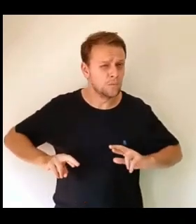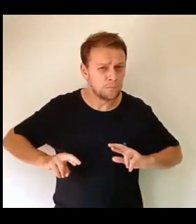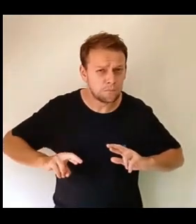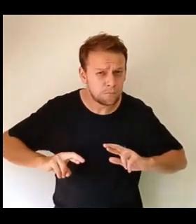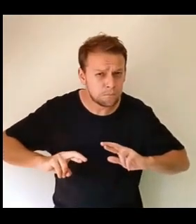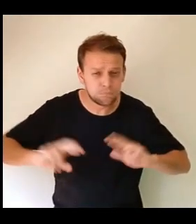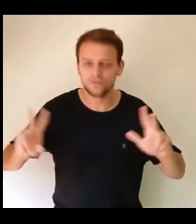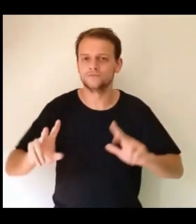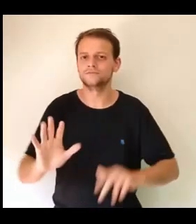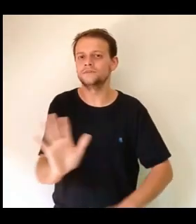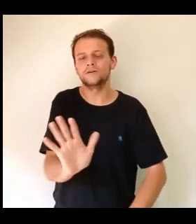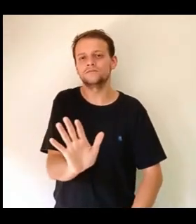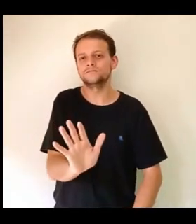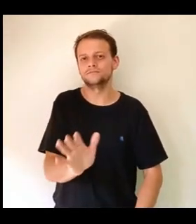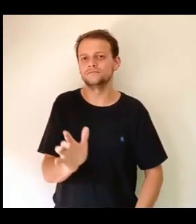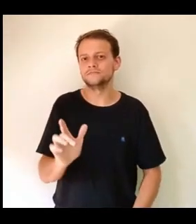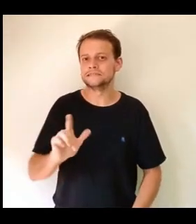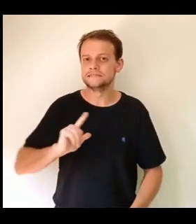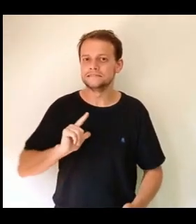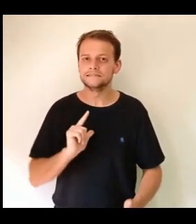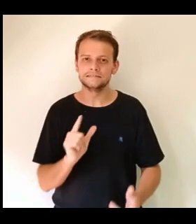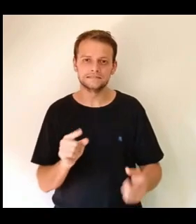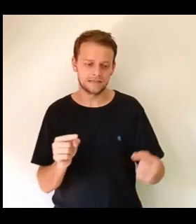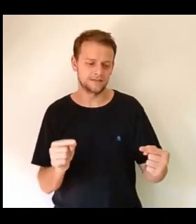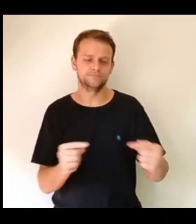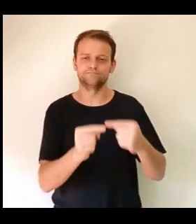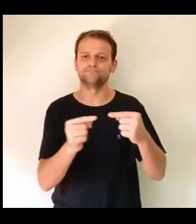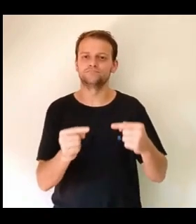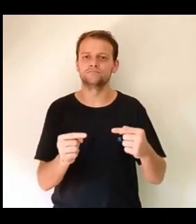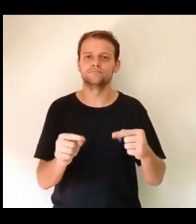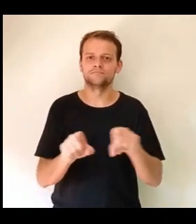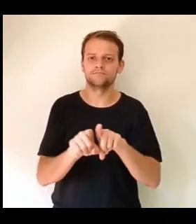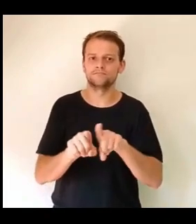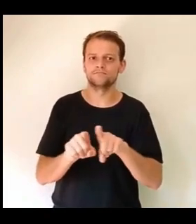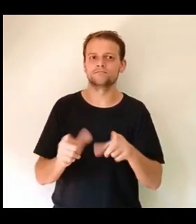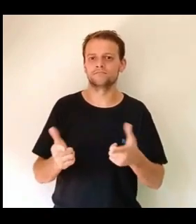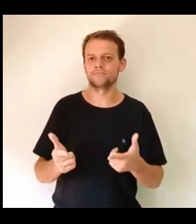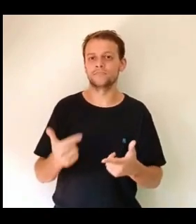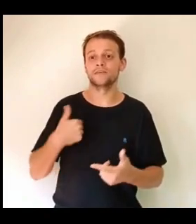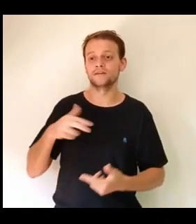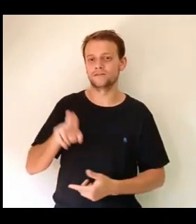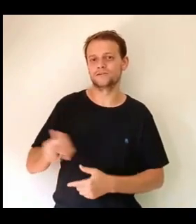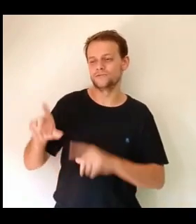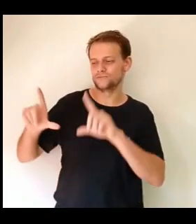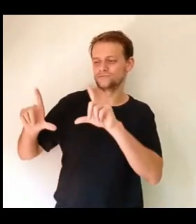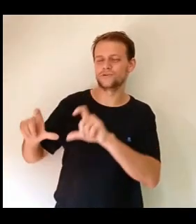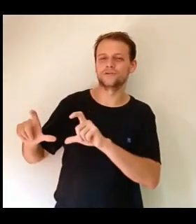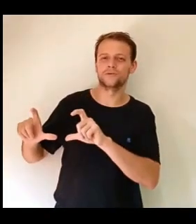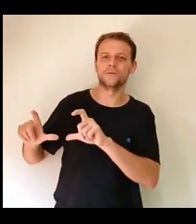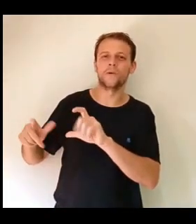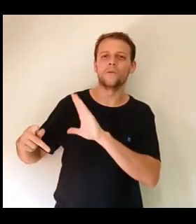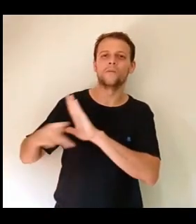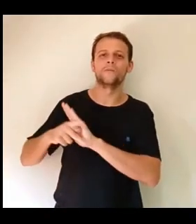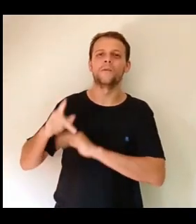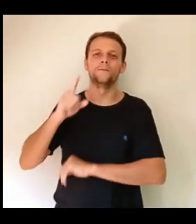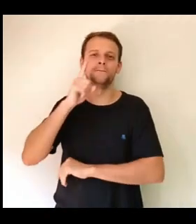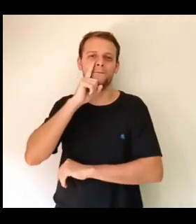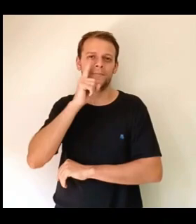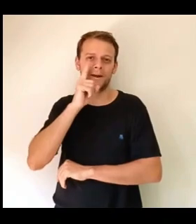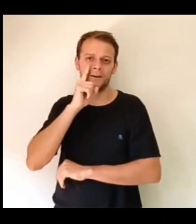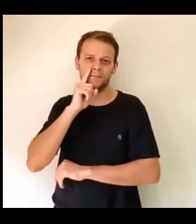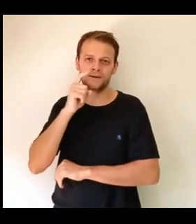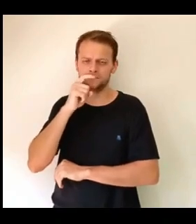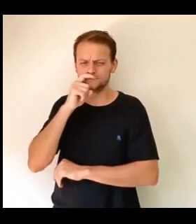longe assim, dele, porque ele fotografava muito. Inclusive, as primeiras câmeras que eu usei, uma era dele, outra era da minha mãe.